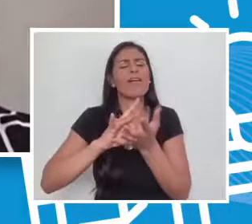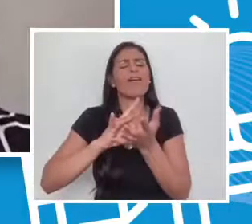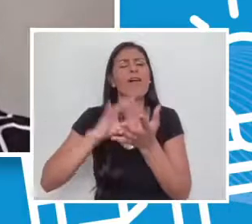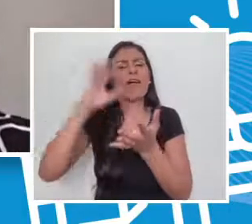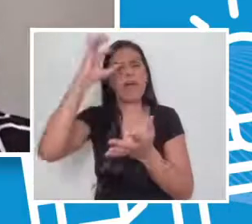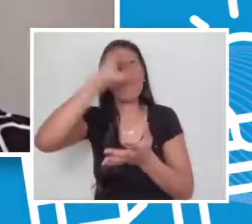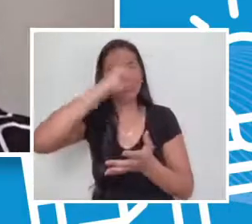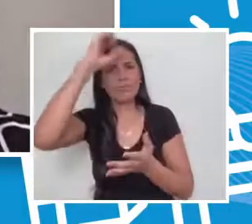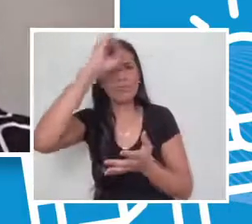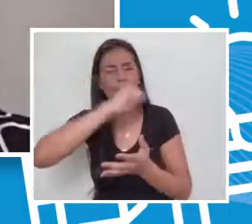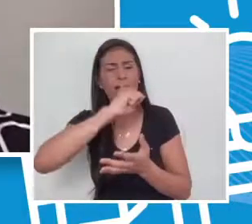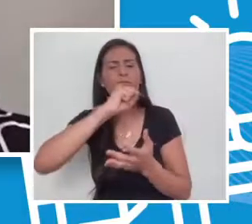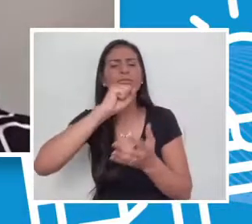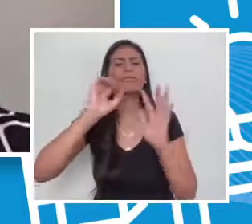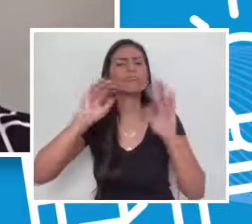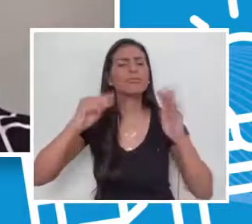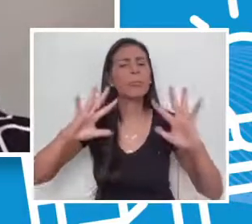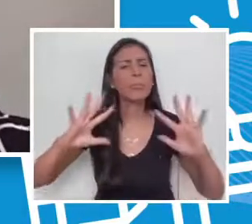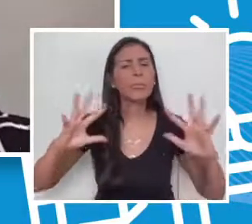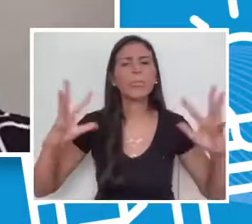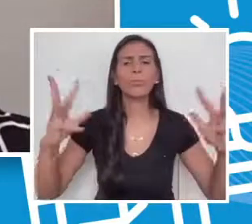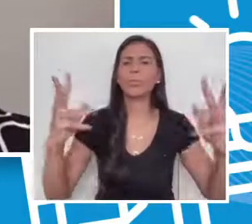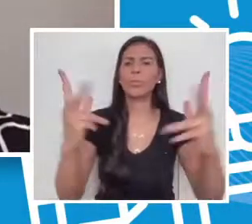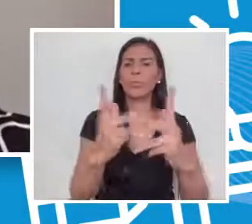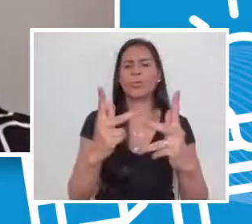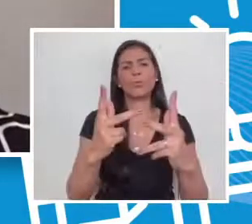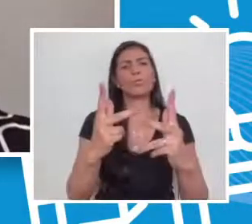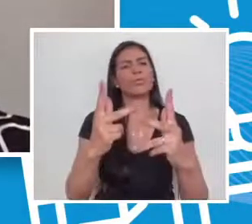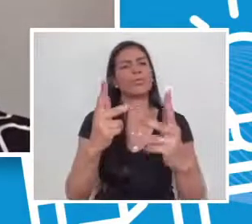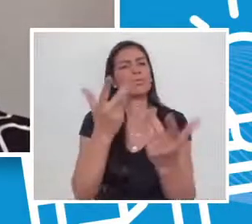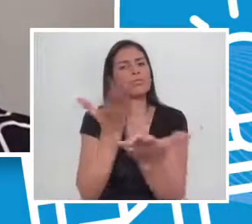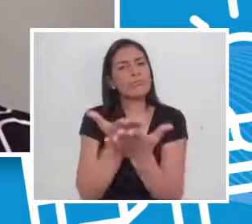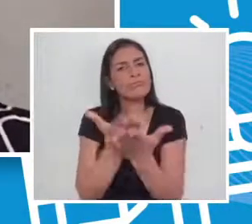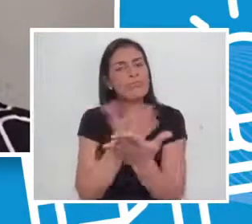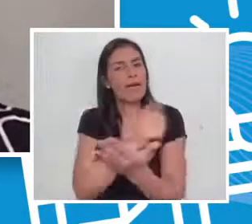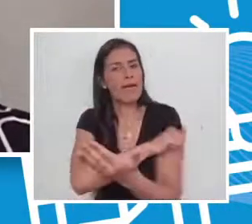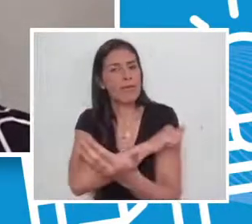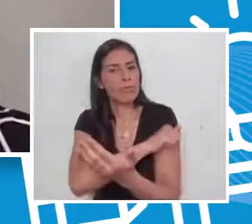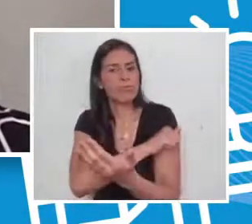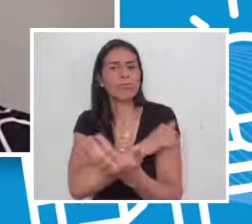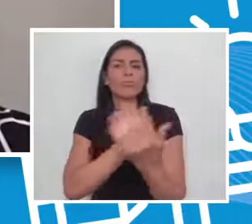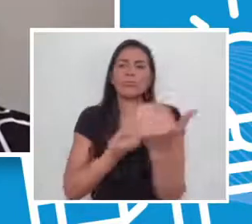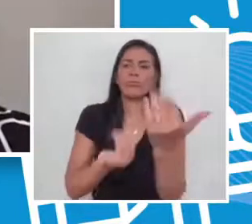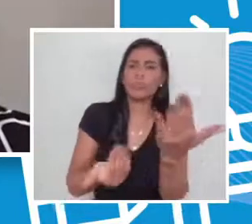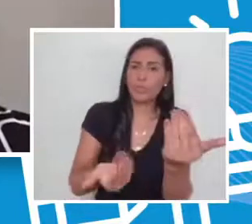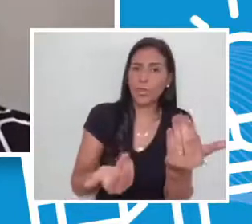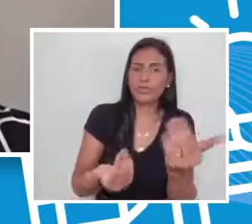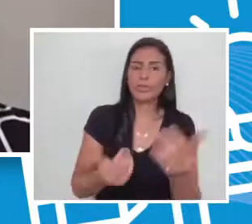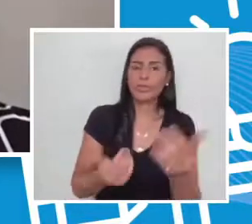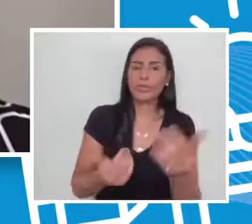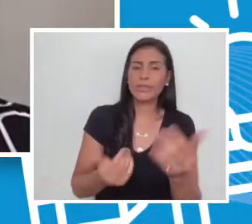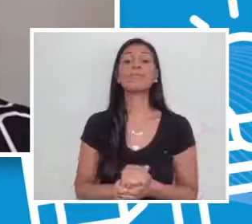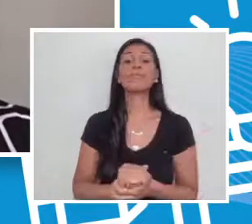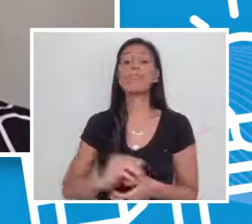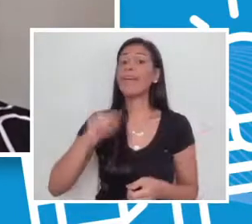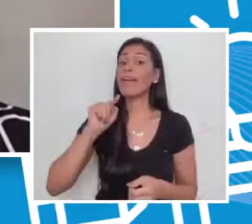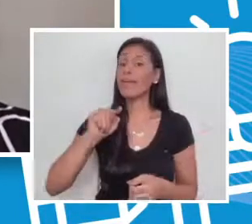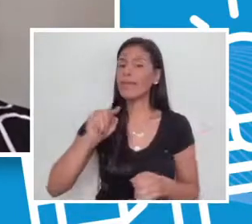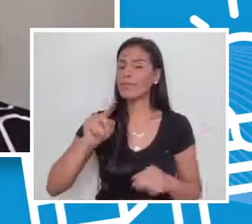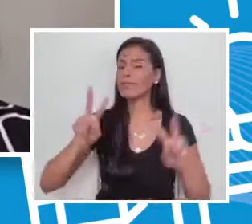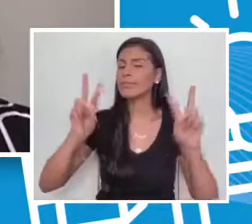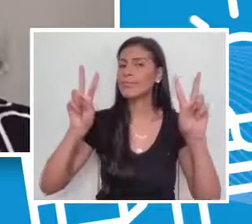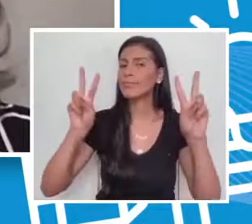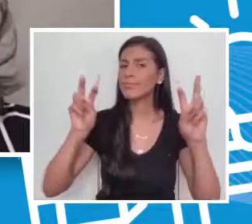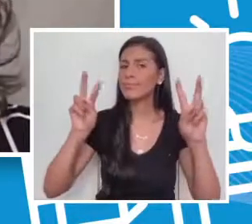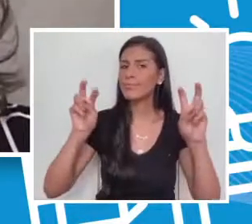e todos os estudantes, todas e todos jovens, certo? Esse tema ele